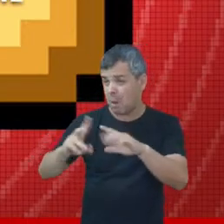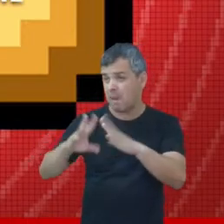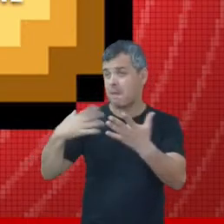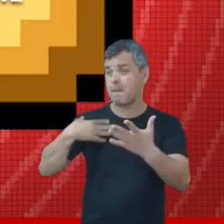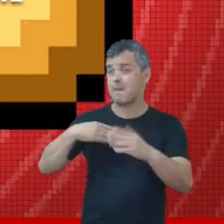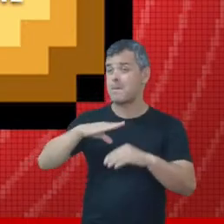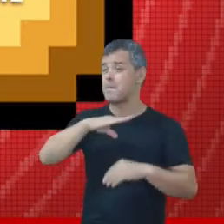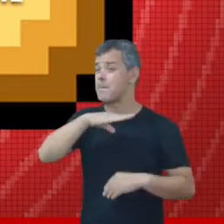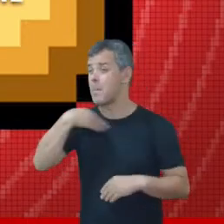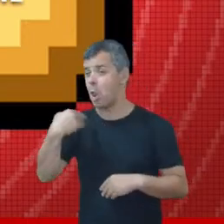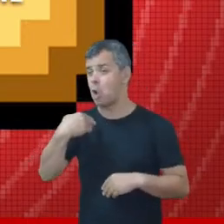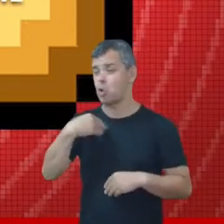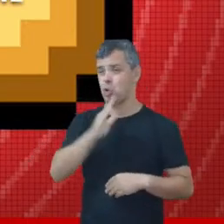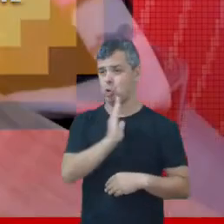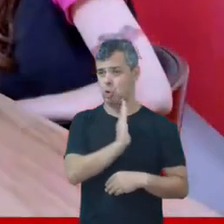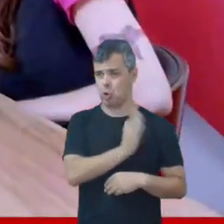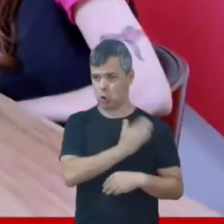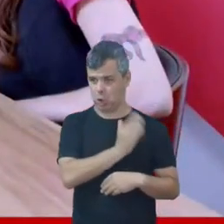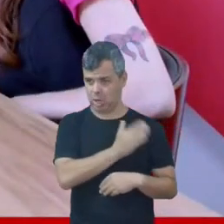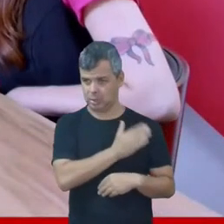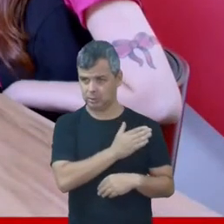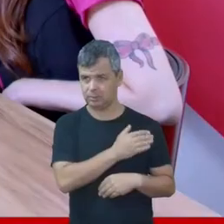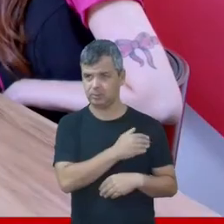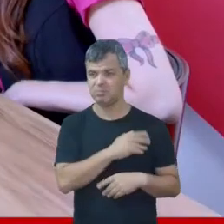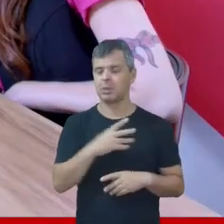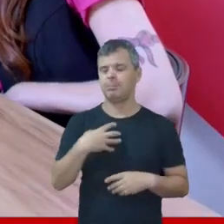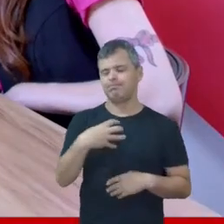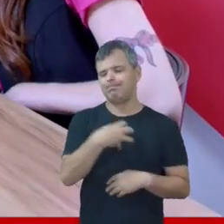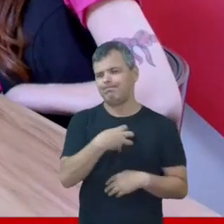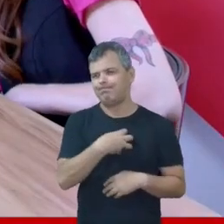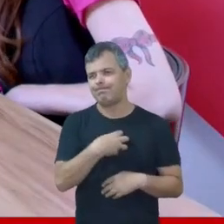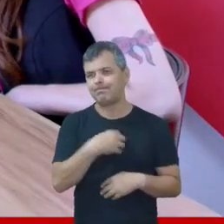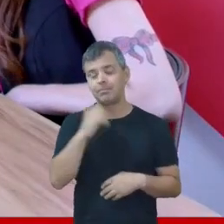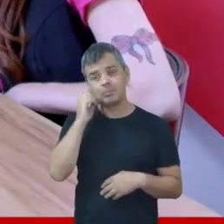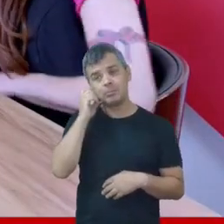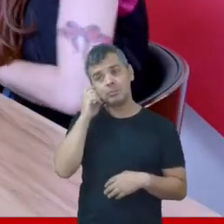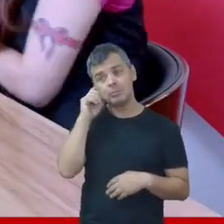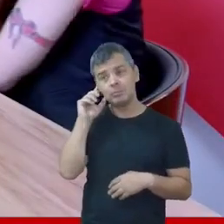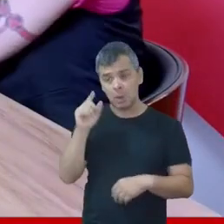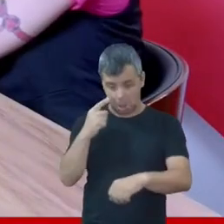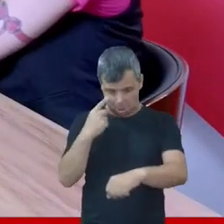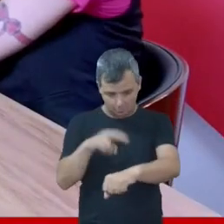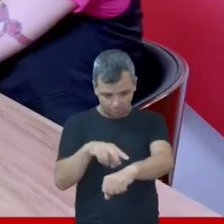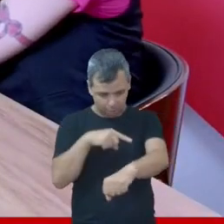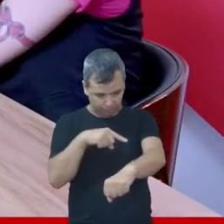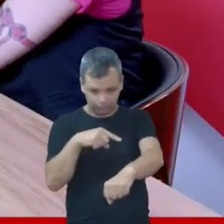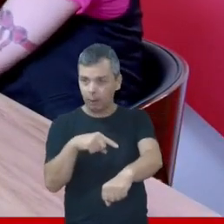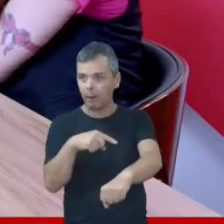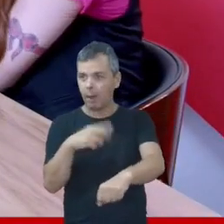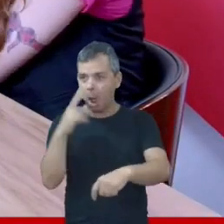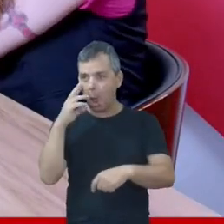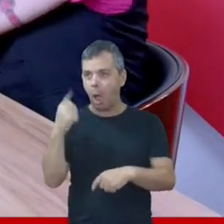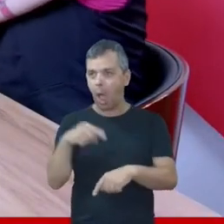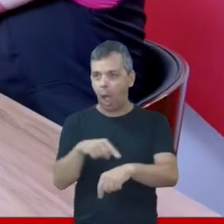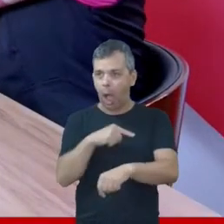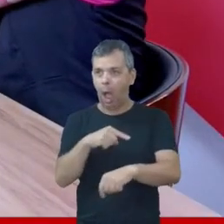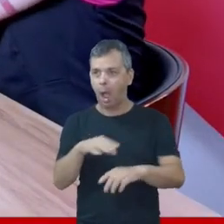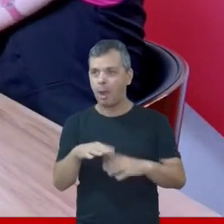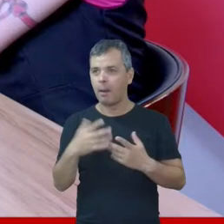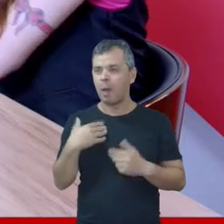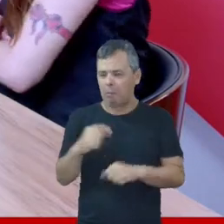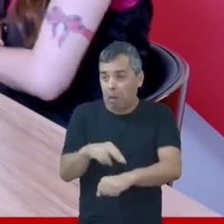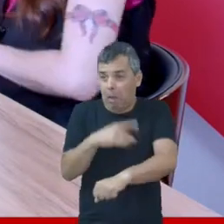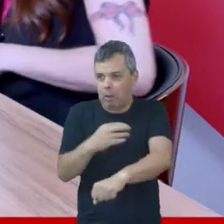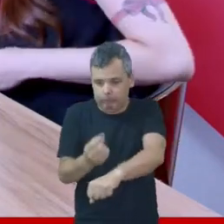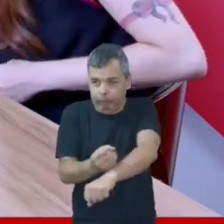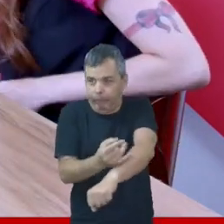de infarto fulminante. Essa é a história que me pega muito. Olha aqui, olha isso aqui. Tu tá vendo, Nádia? Arrepiadíssima. É muito Toda triste.